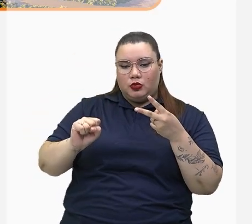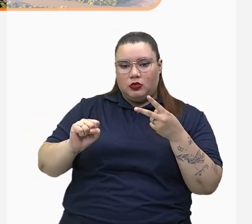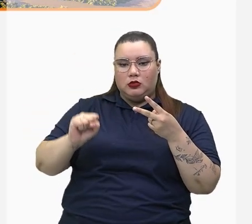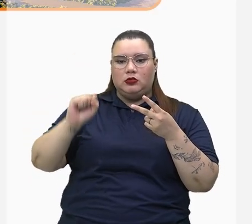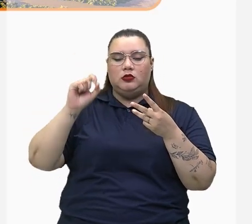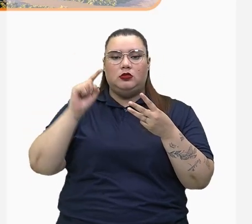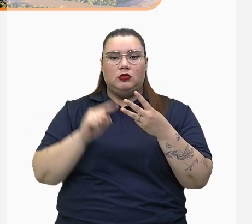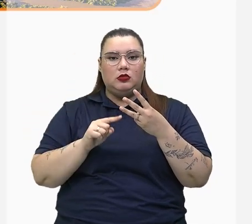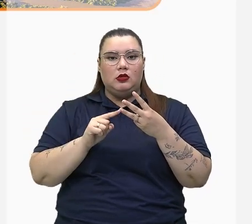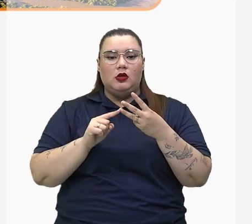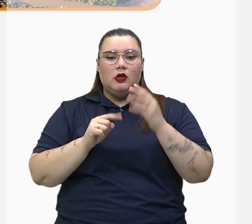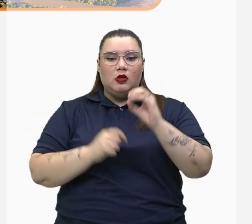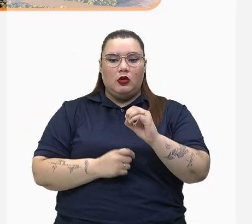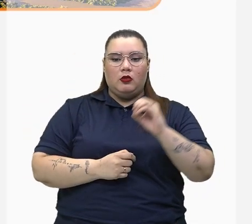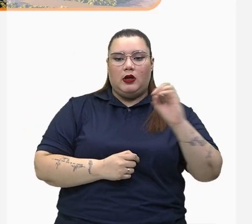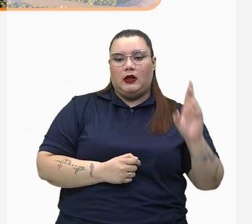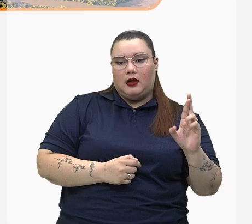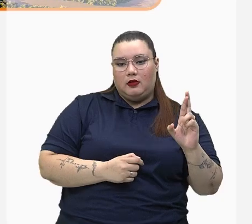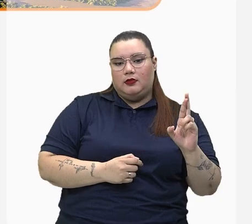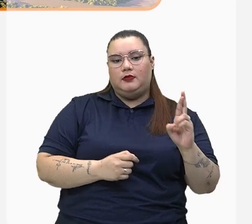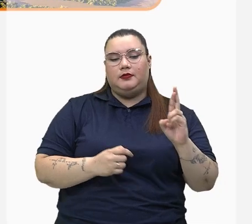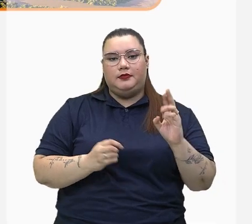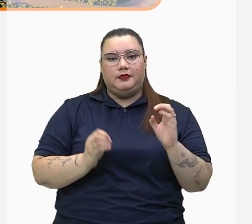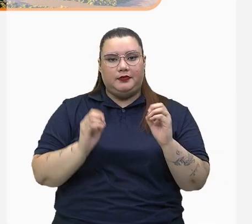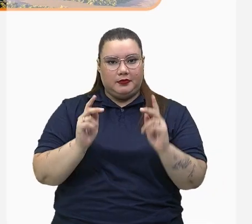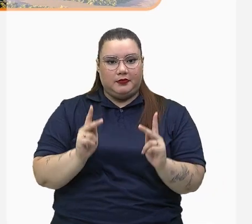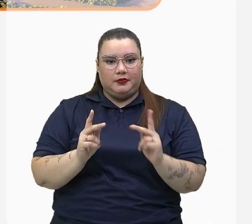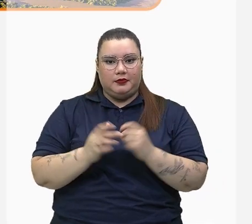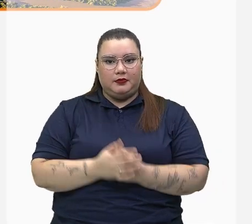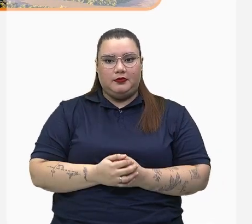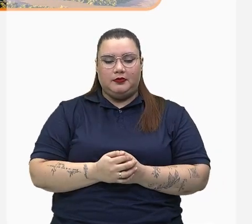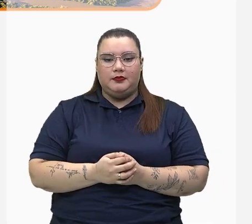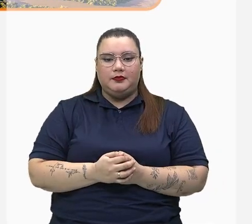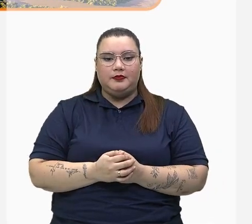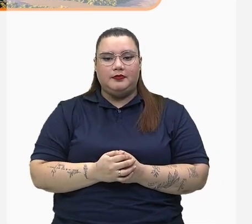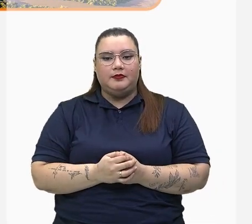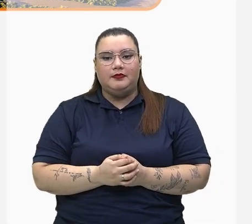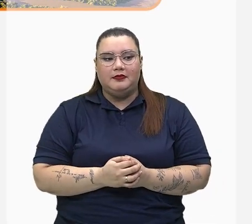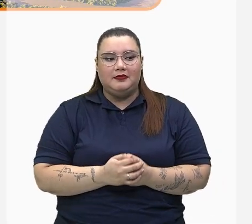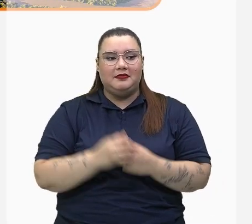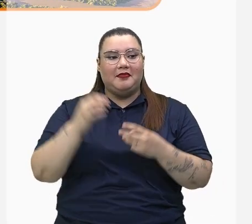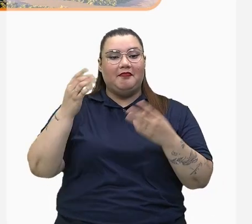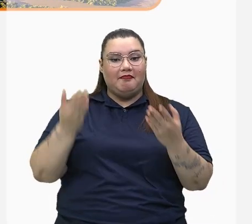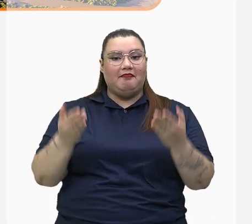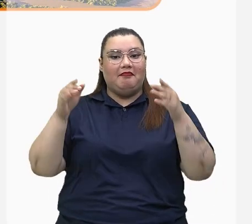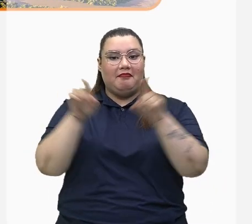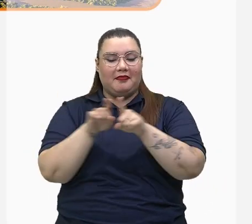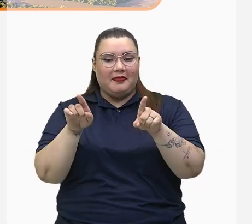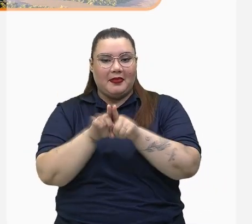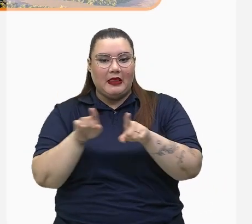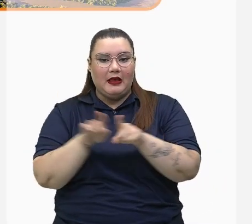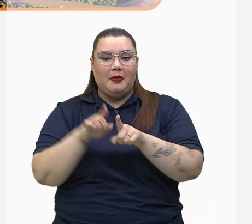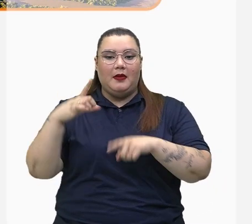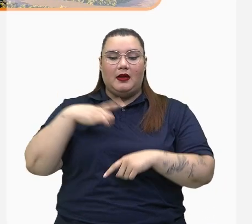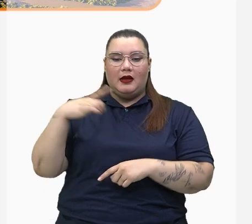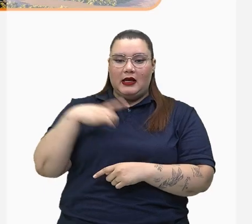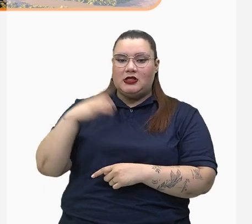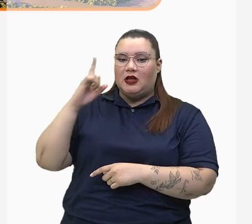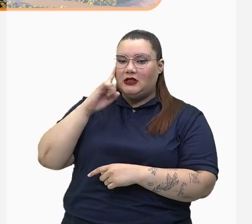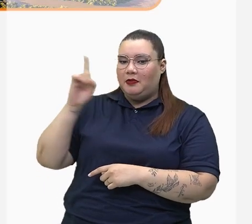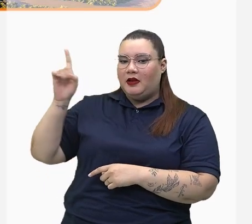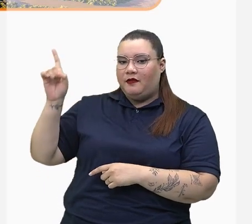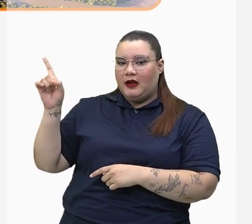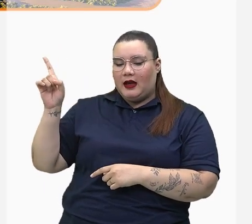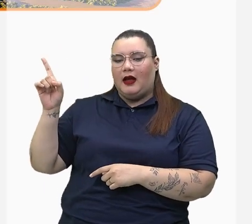planaltos residuais sul-amazônicos e o planalto da Amazônia Oriental, e também nós vamos ter a